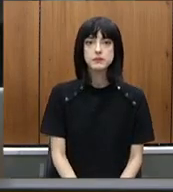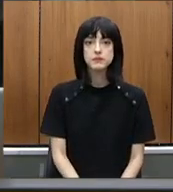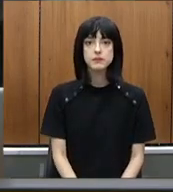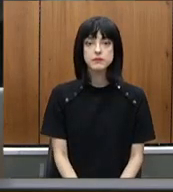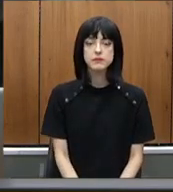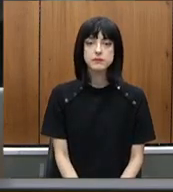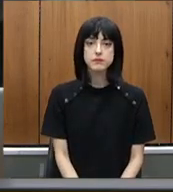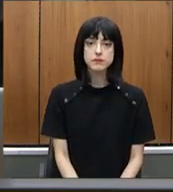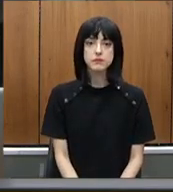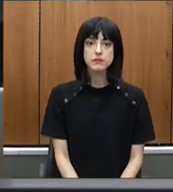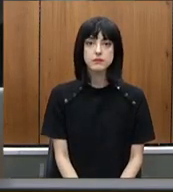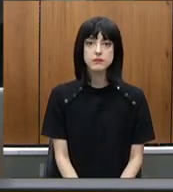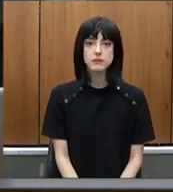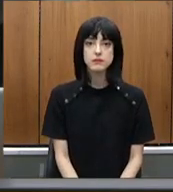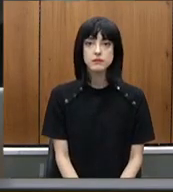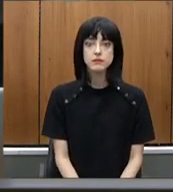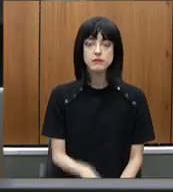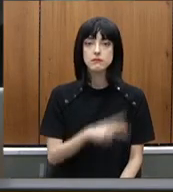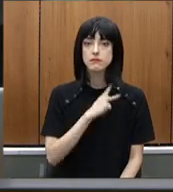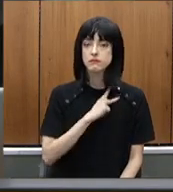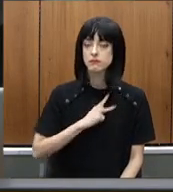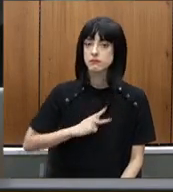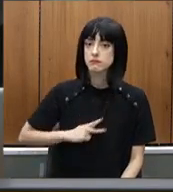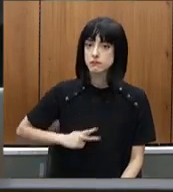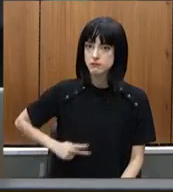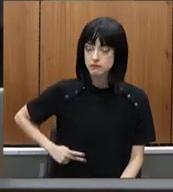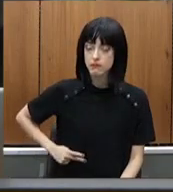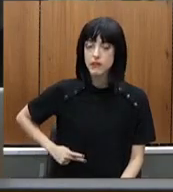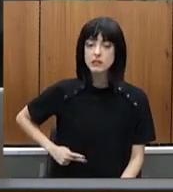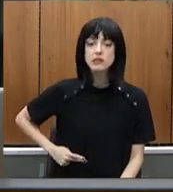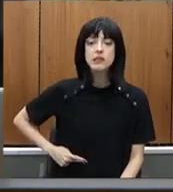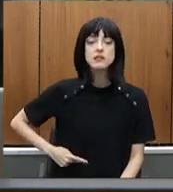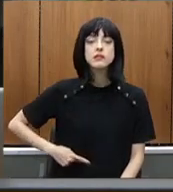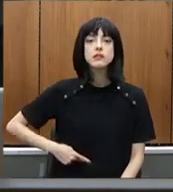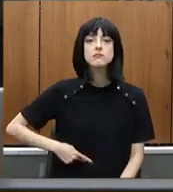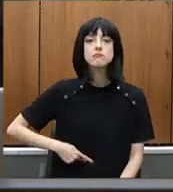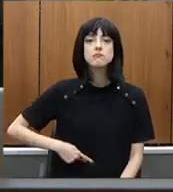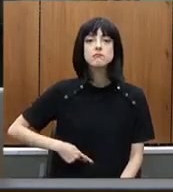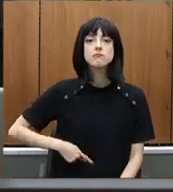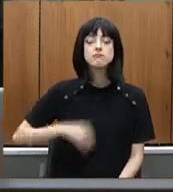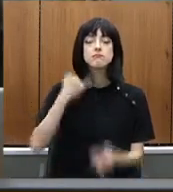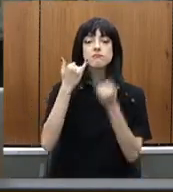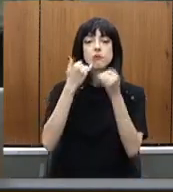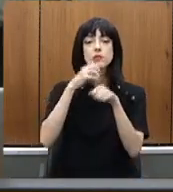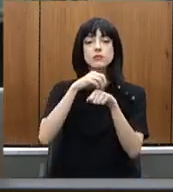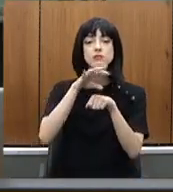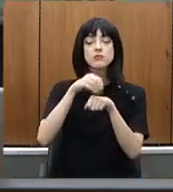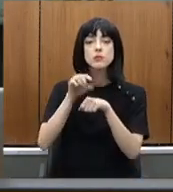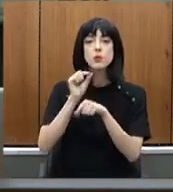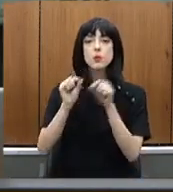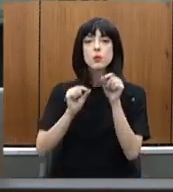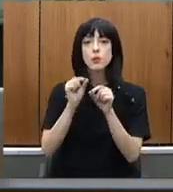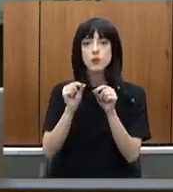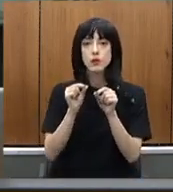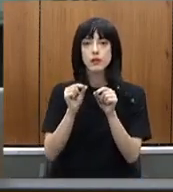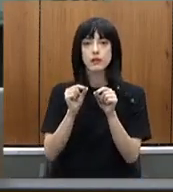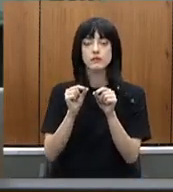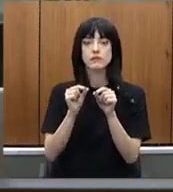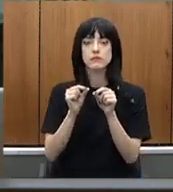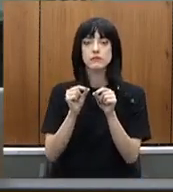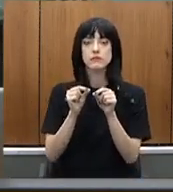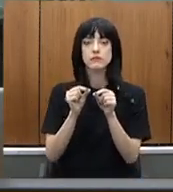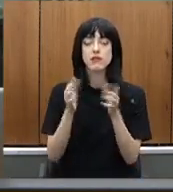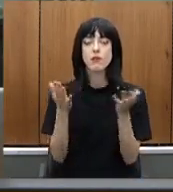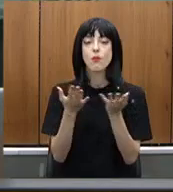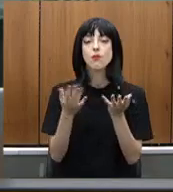presidência tendo em vista a organização dos trabalhos comunica os parlamentares e ao convidado que os atos dessa reunião obedecerão as